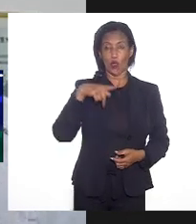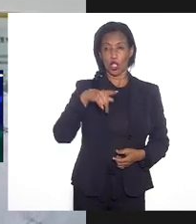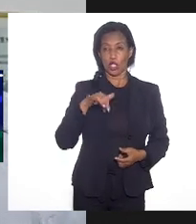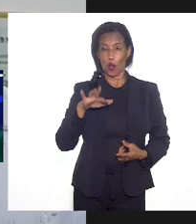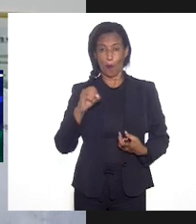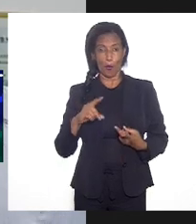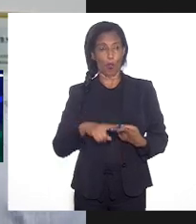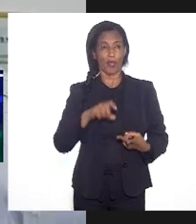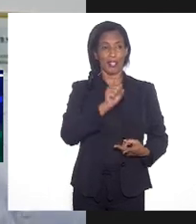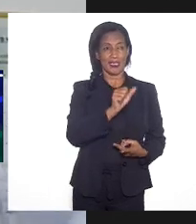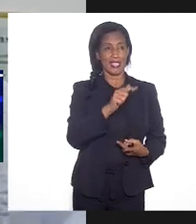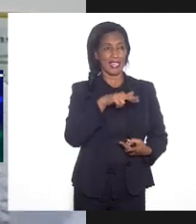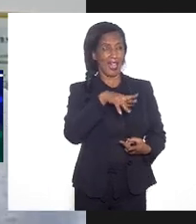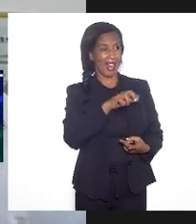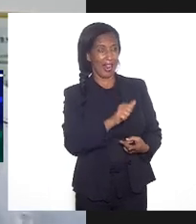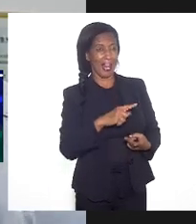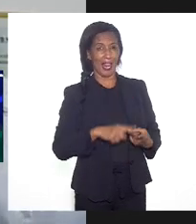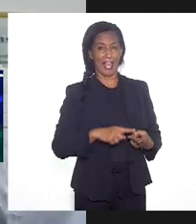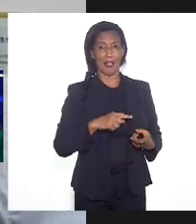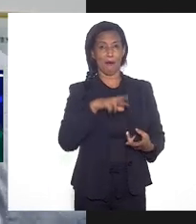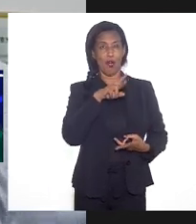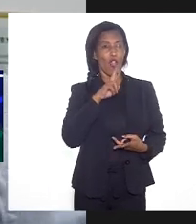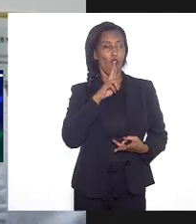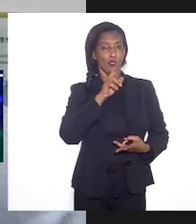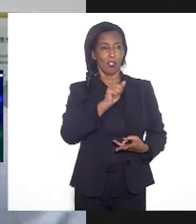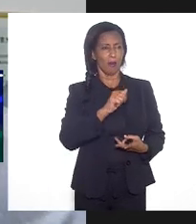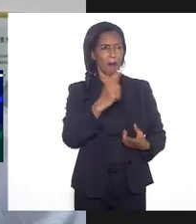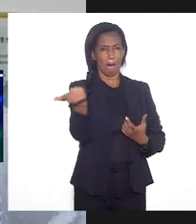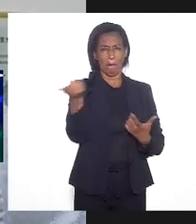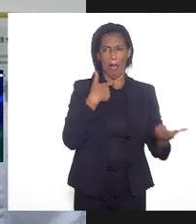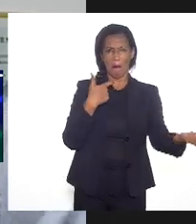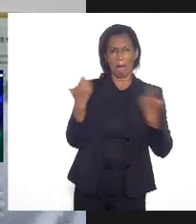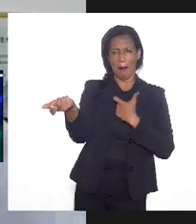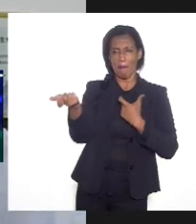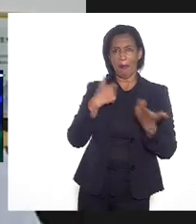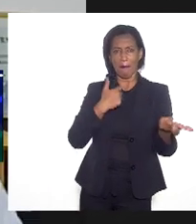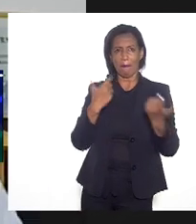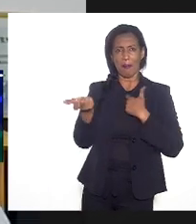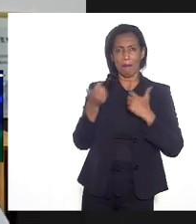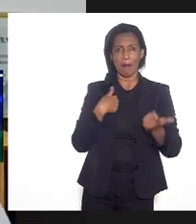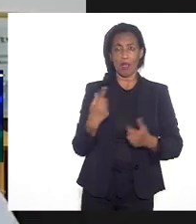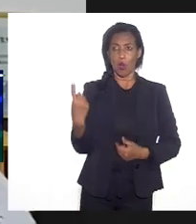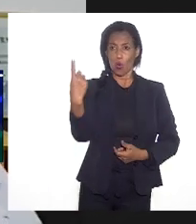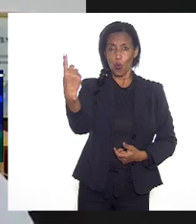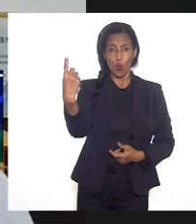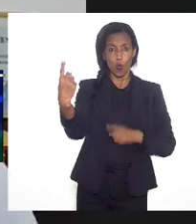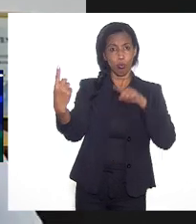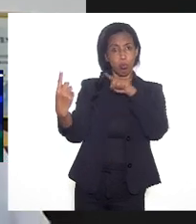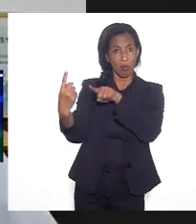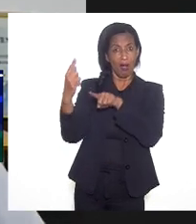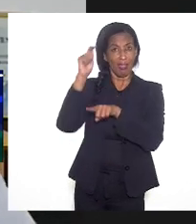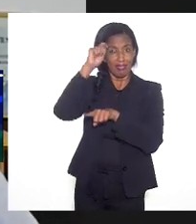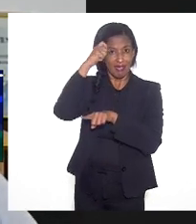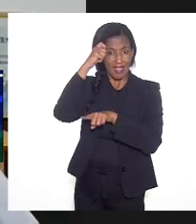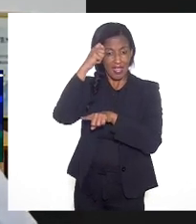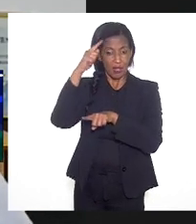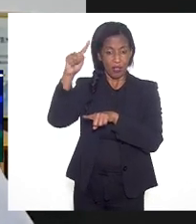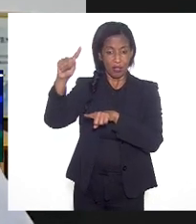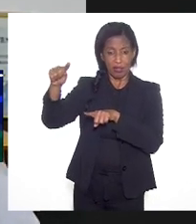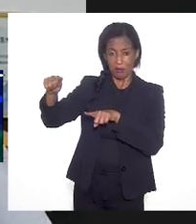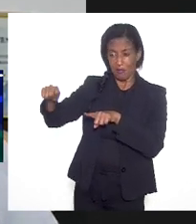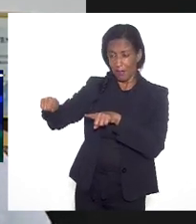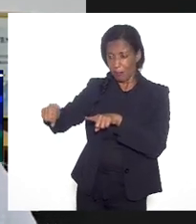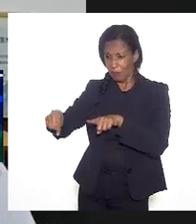Amorim, Salema, fomos ofendidos. Um rapaz negro veio por debaixo